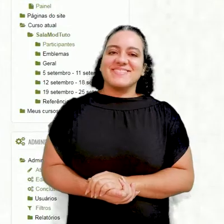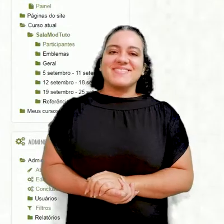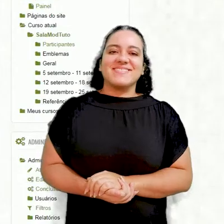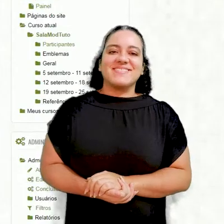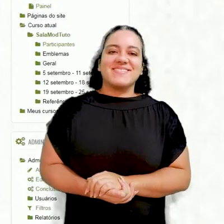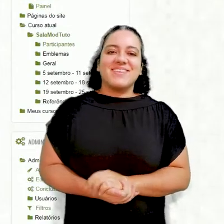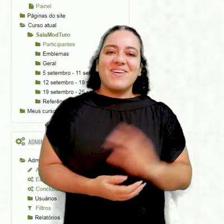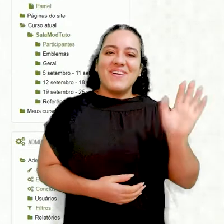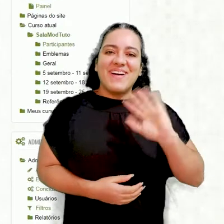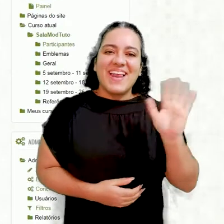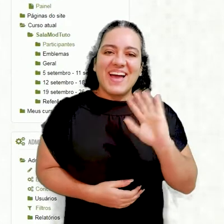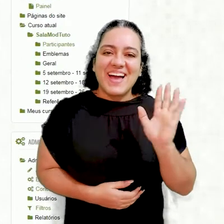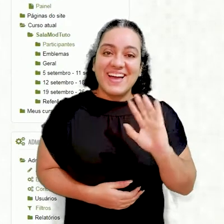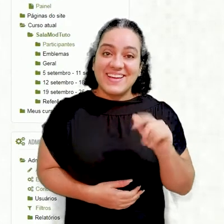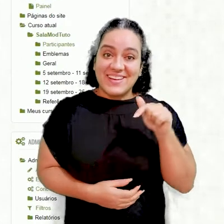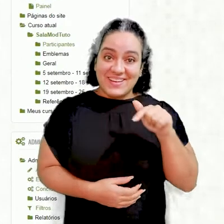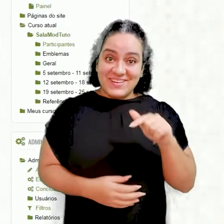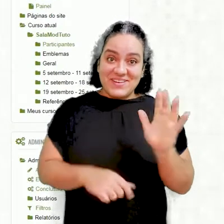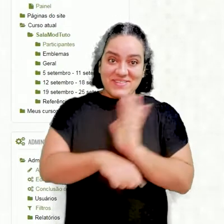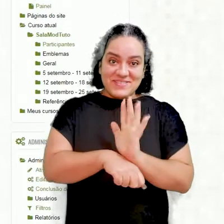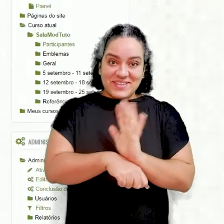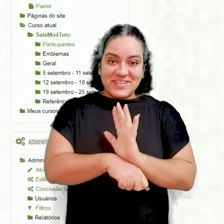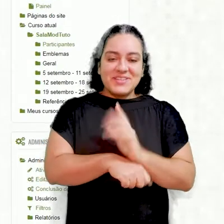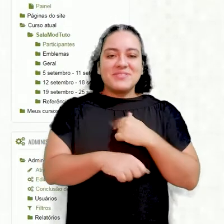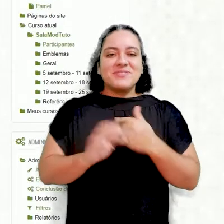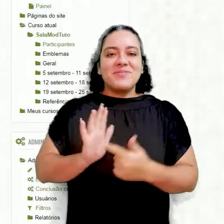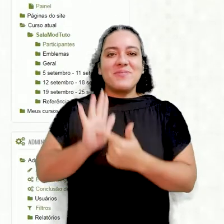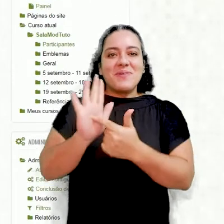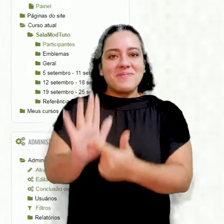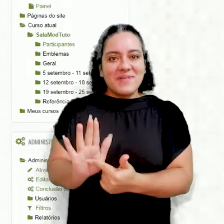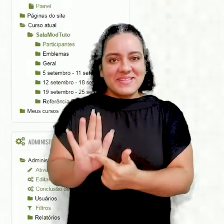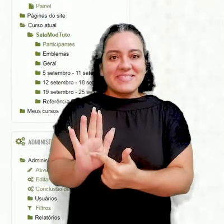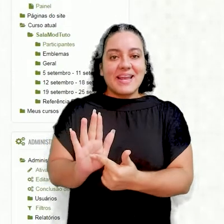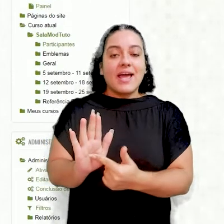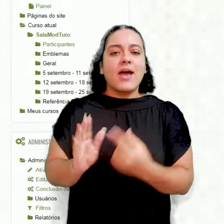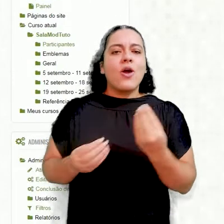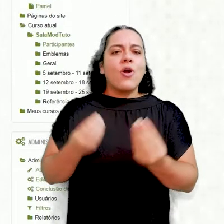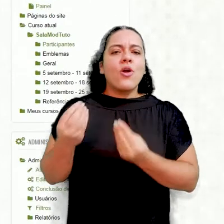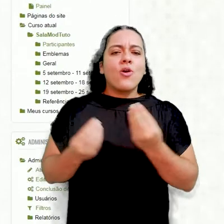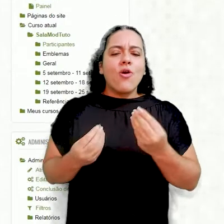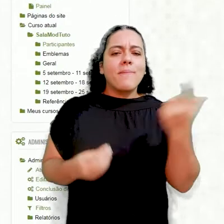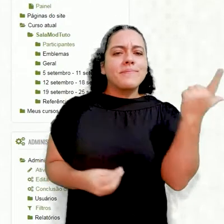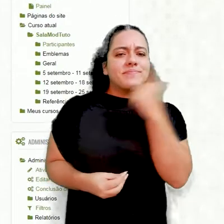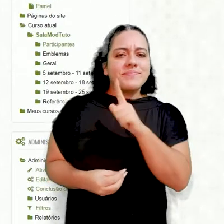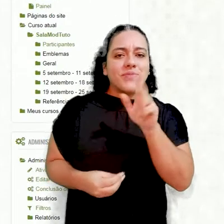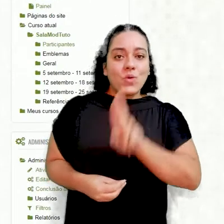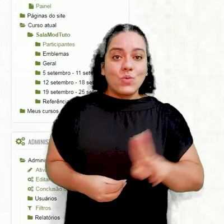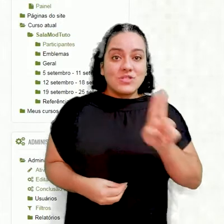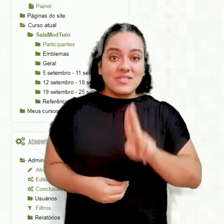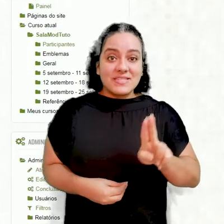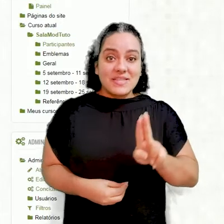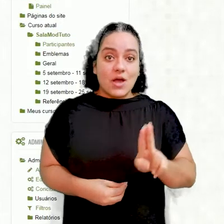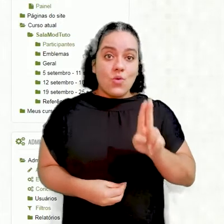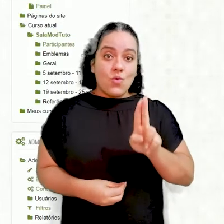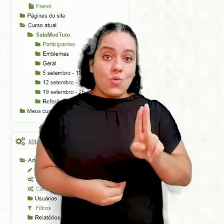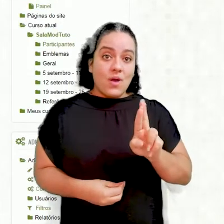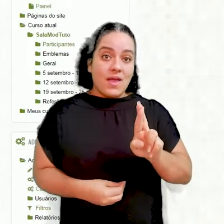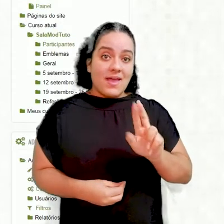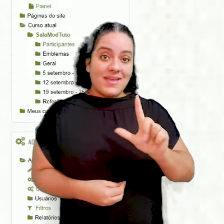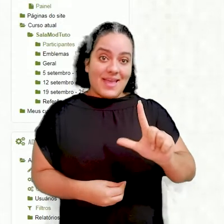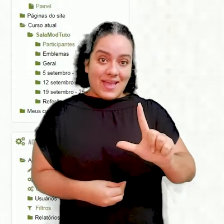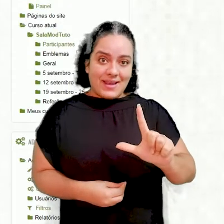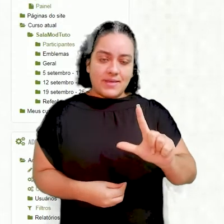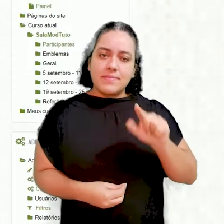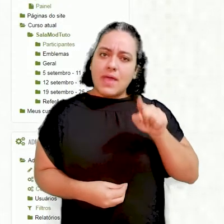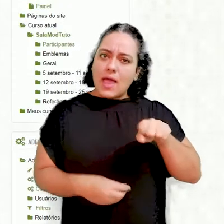Olá! Nesse vídeo eu quero mostrar para você como você utiliza o recurso de URL. É